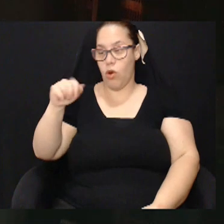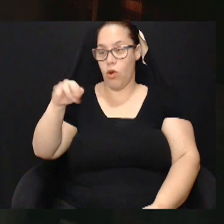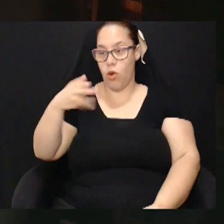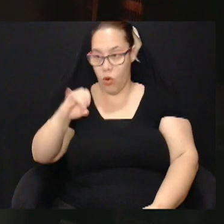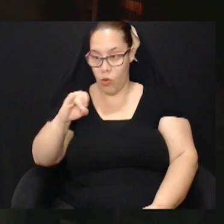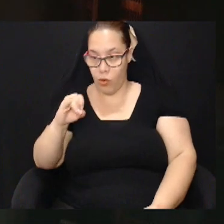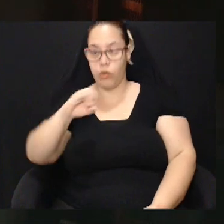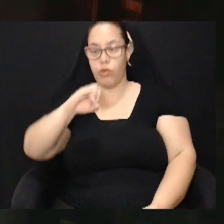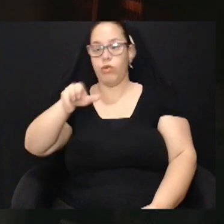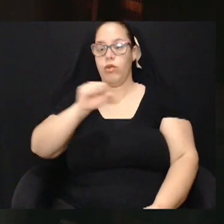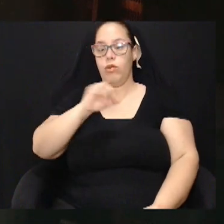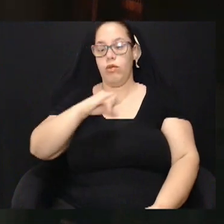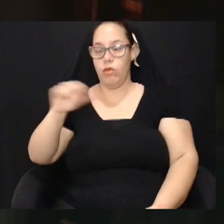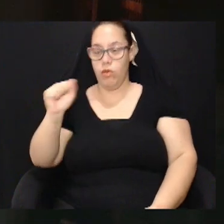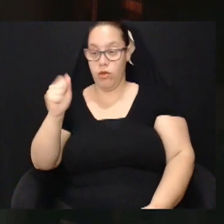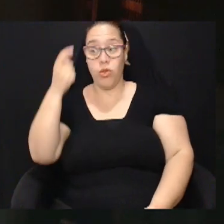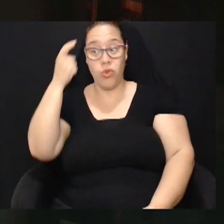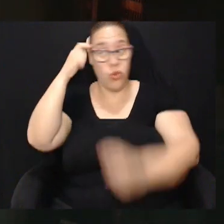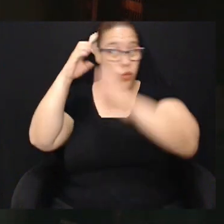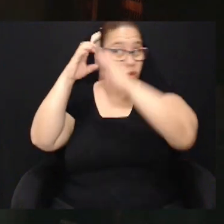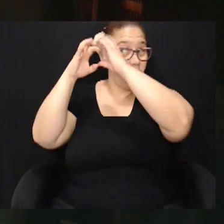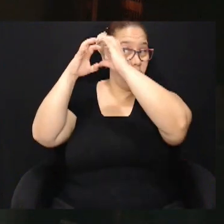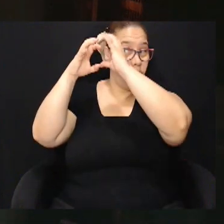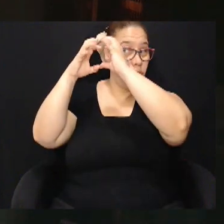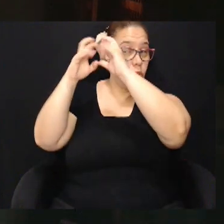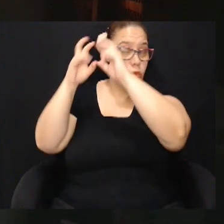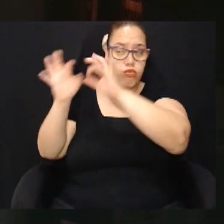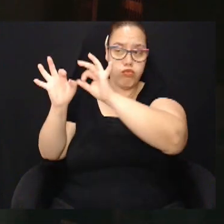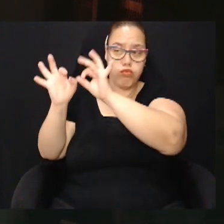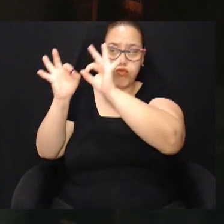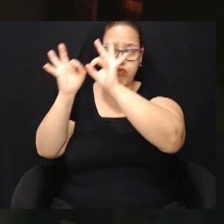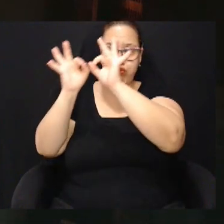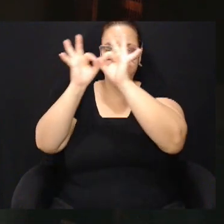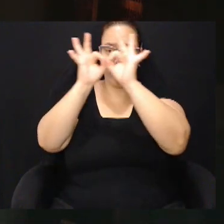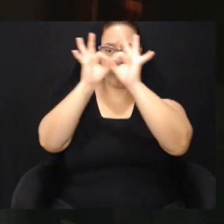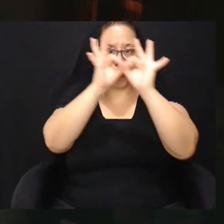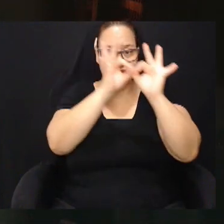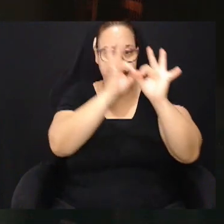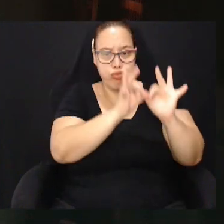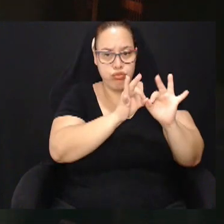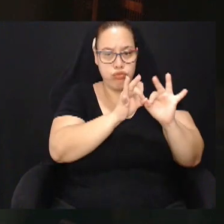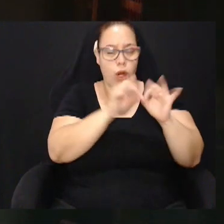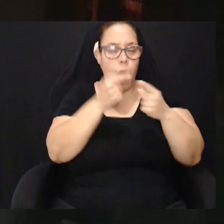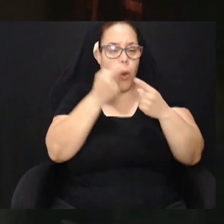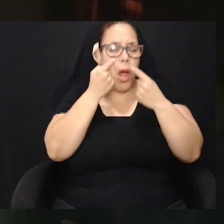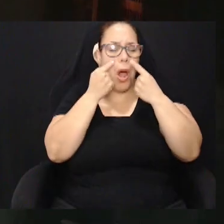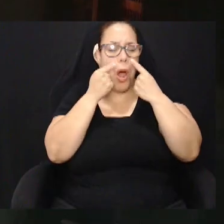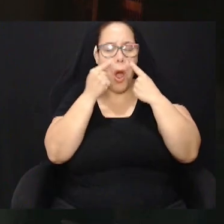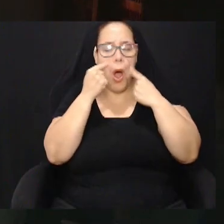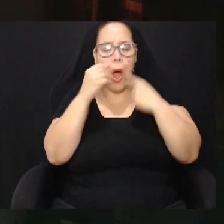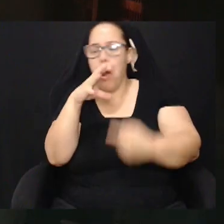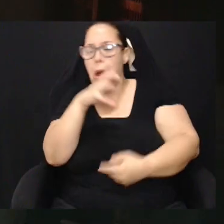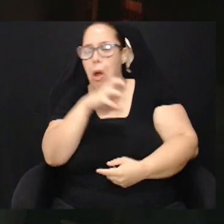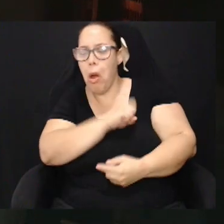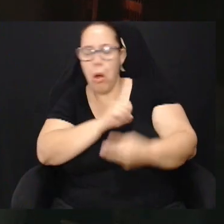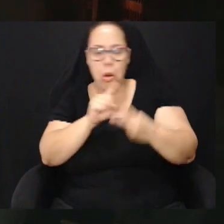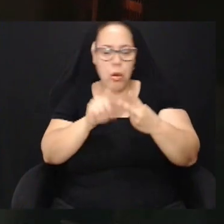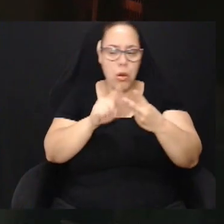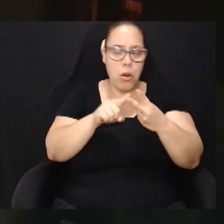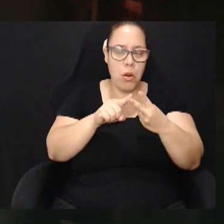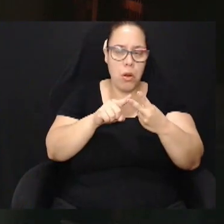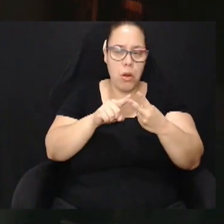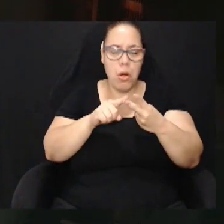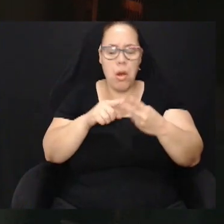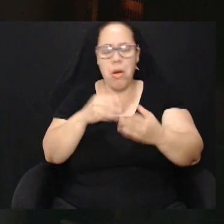no nosso cérebro quando a gente assiste a uma cena emocionante, vamos lá, de amor, ou de perda, ou